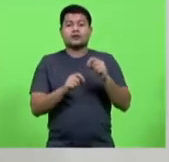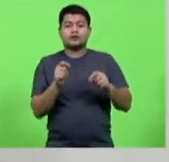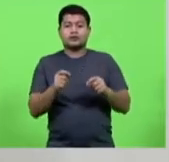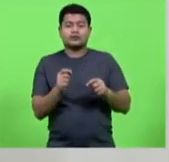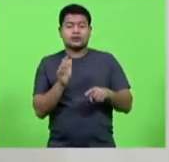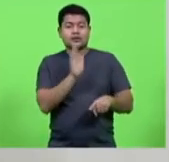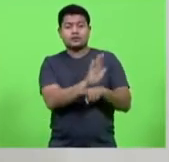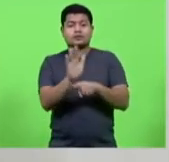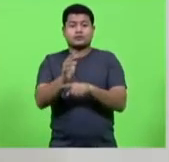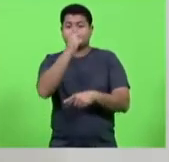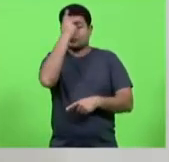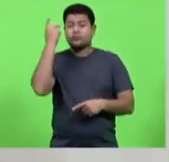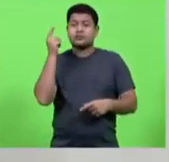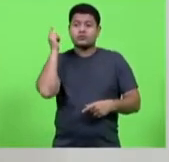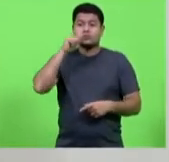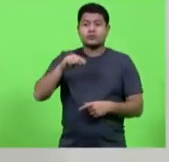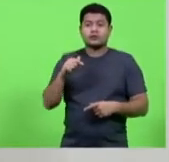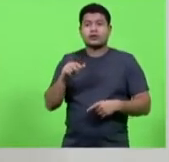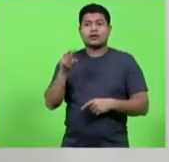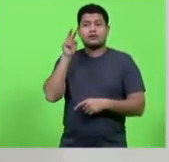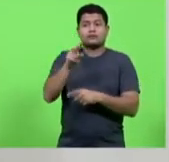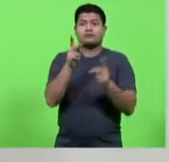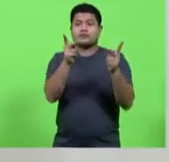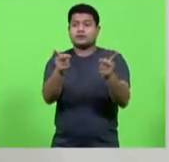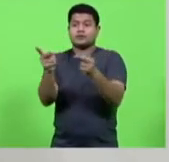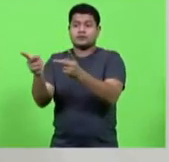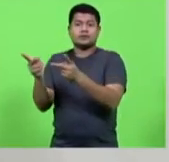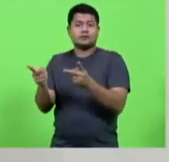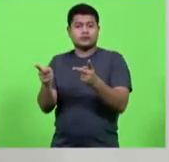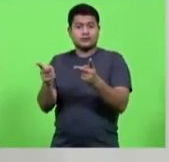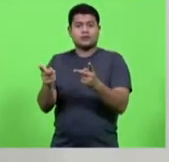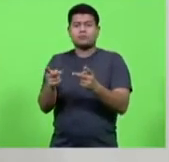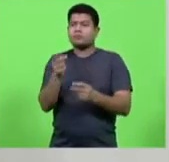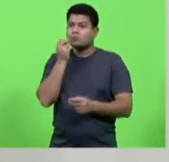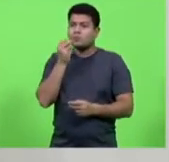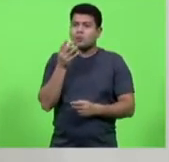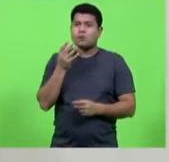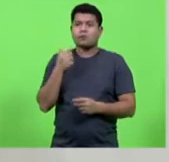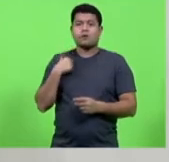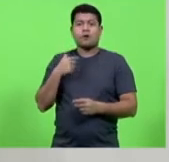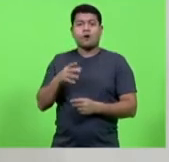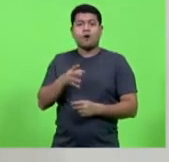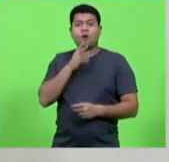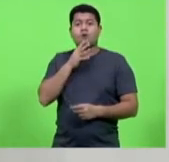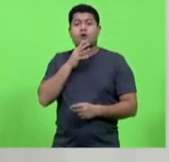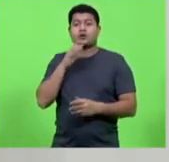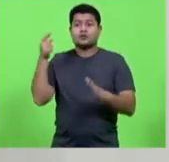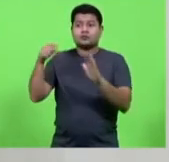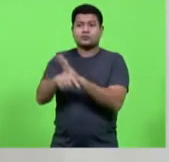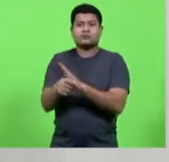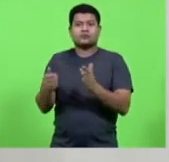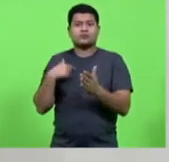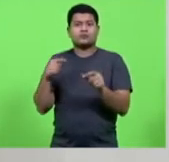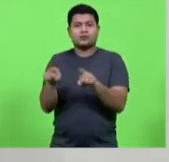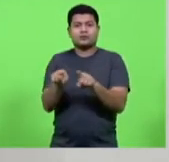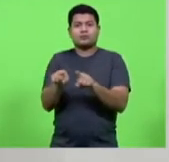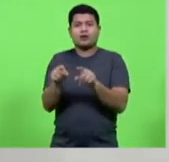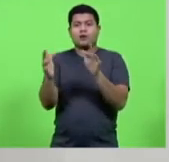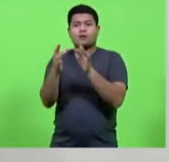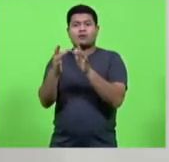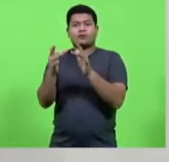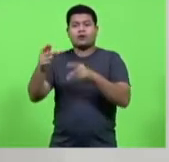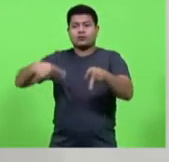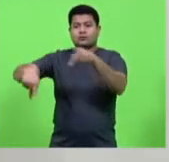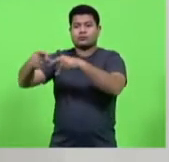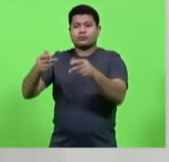consigam explorar melhor os locais visitados e até mesmo conhecer seus moradores. É uma modalidade